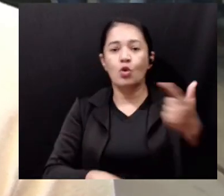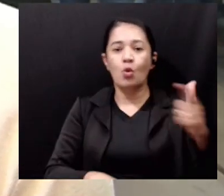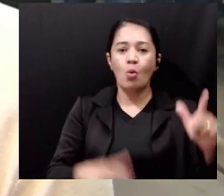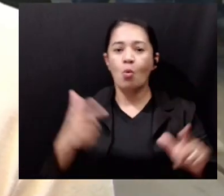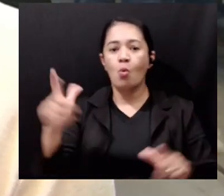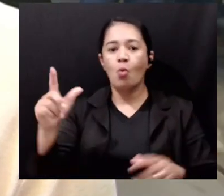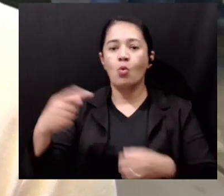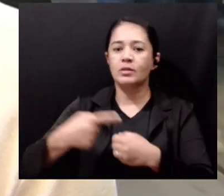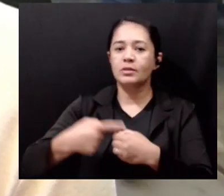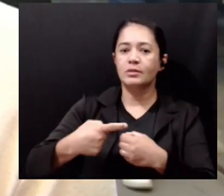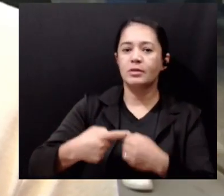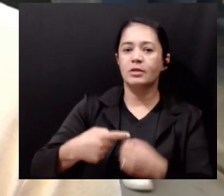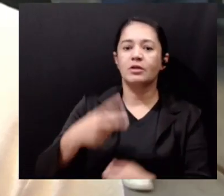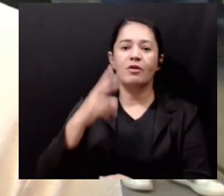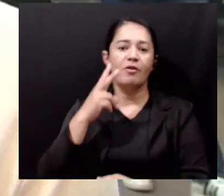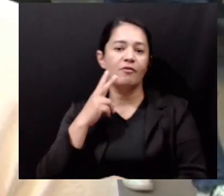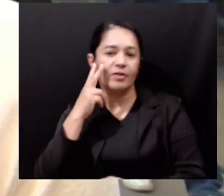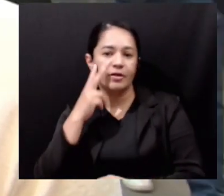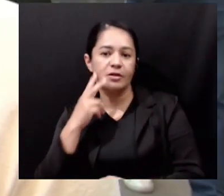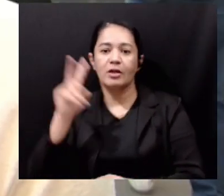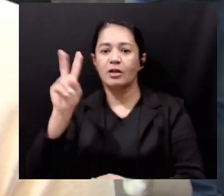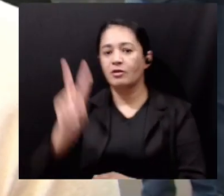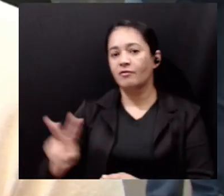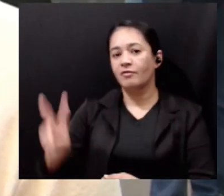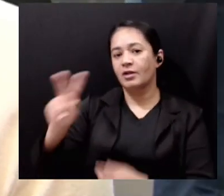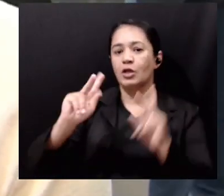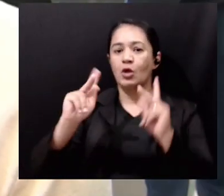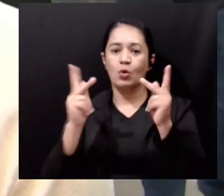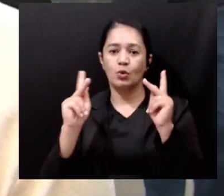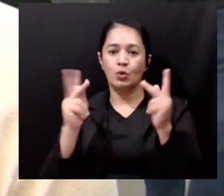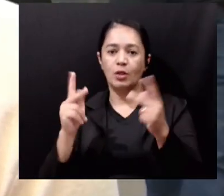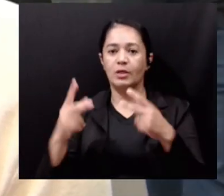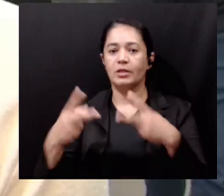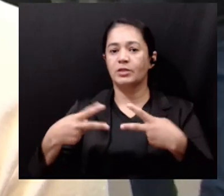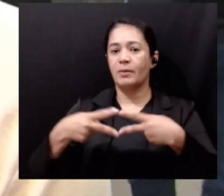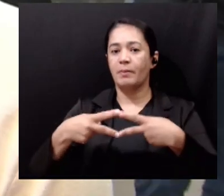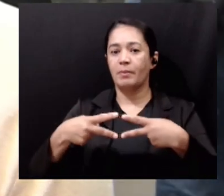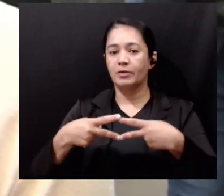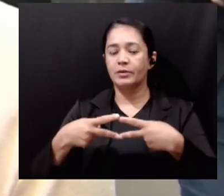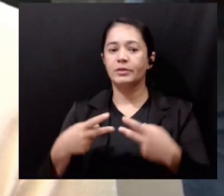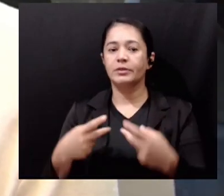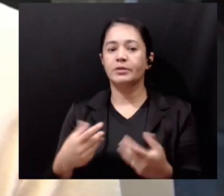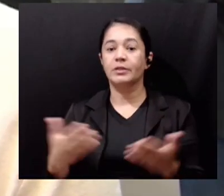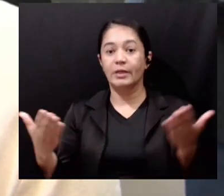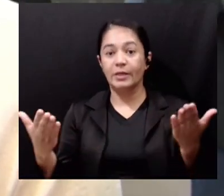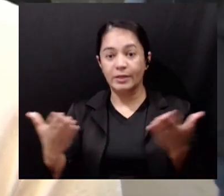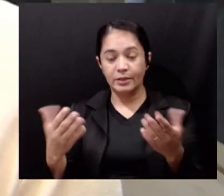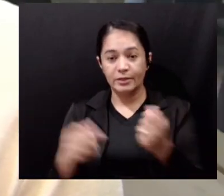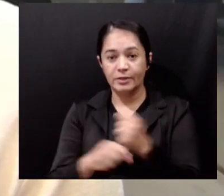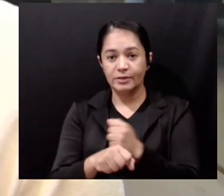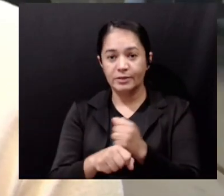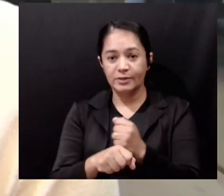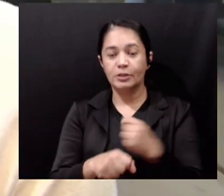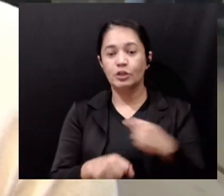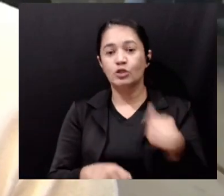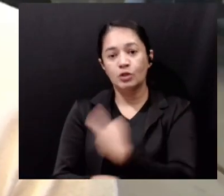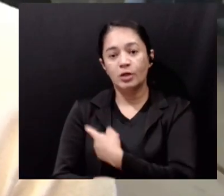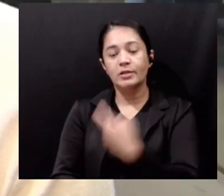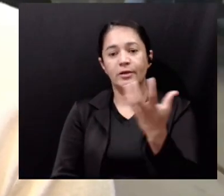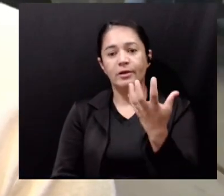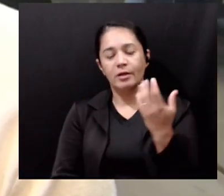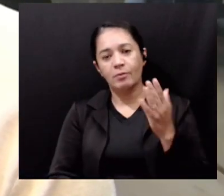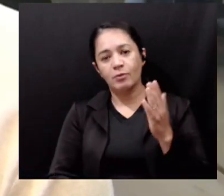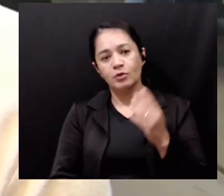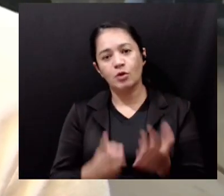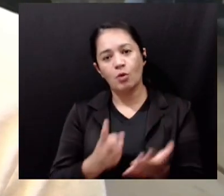Valinhos, Vinhedo, Hortolândia, Paulínia, né? E esse ano a gente quer também poder continuar nesse processo, né? A gente tem aqui na